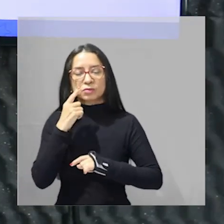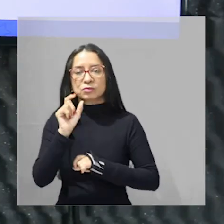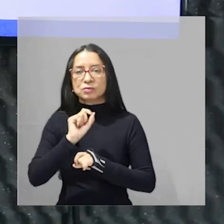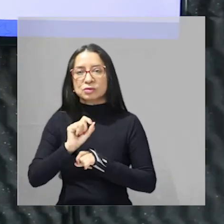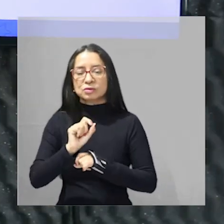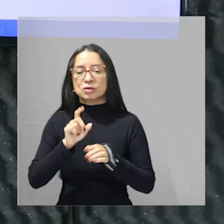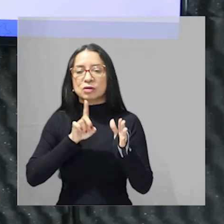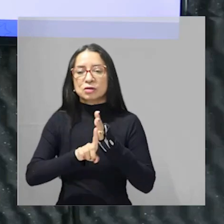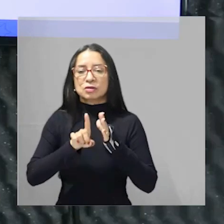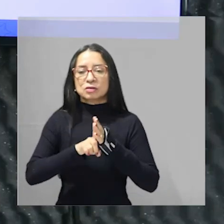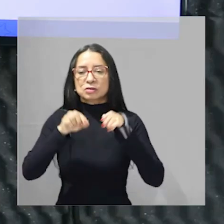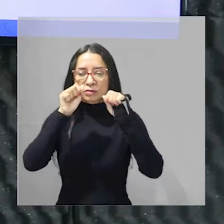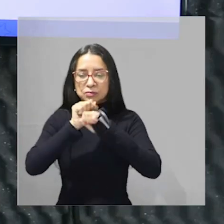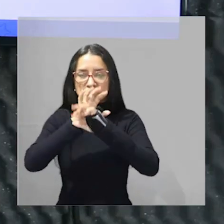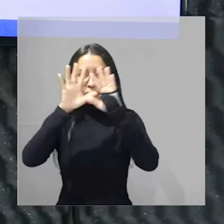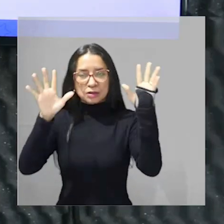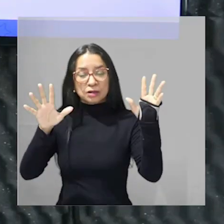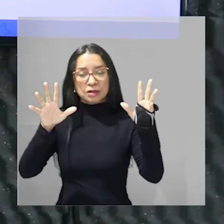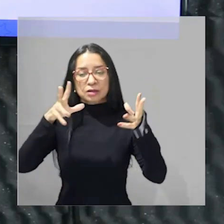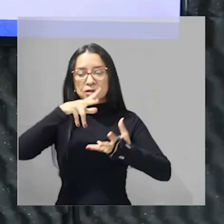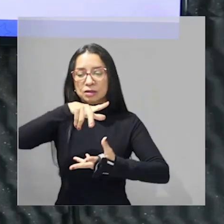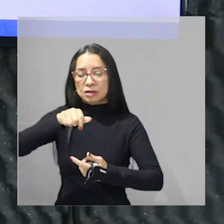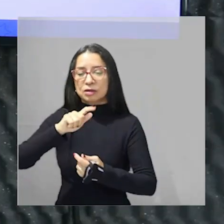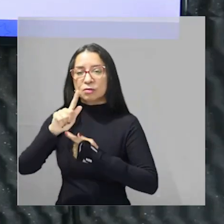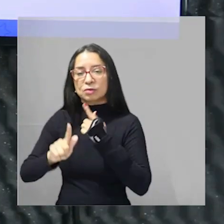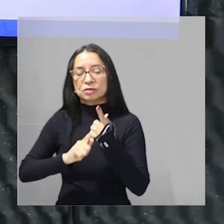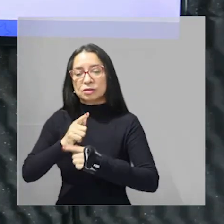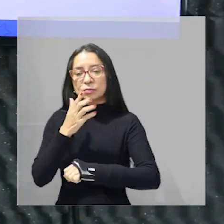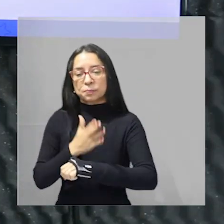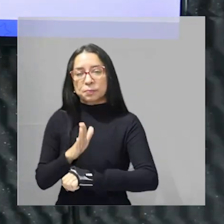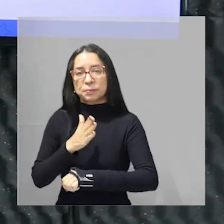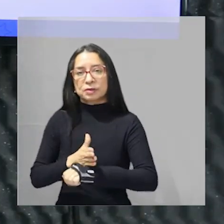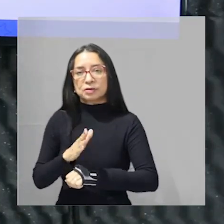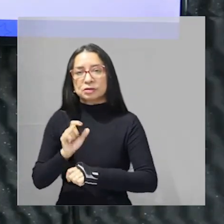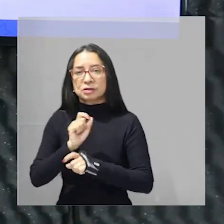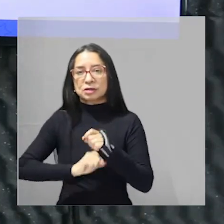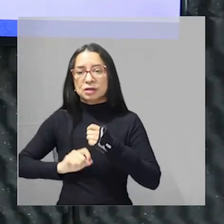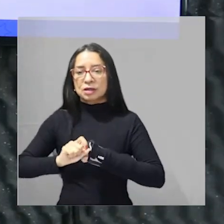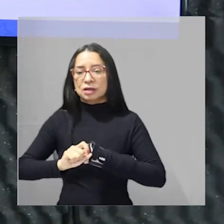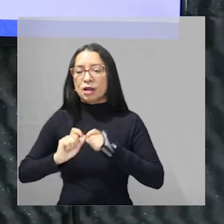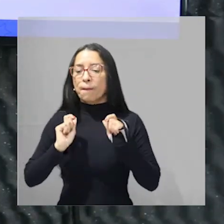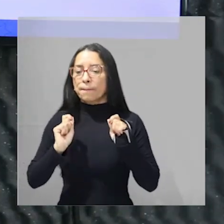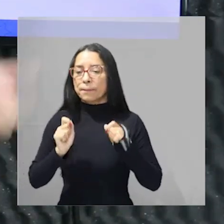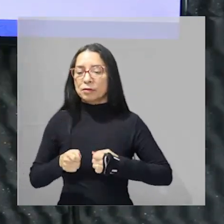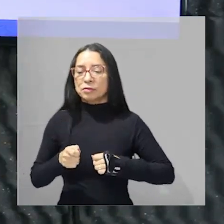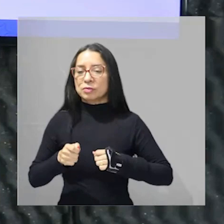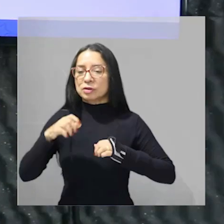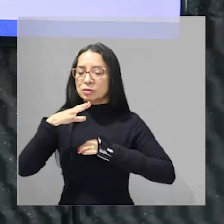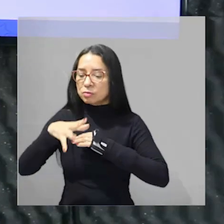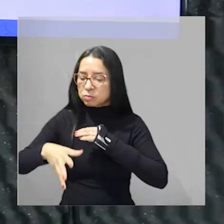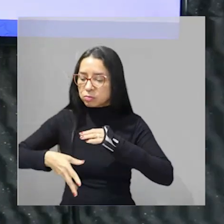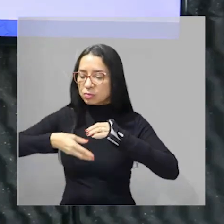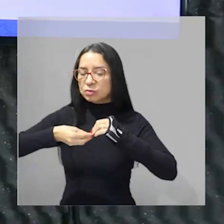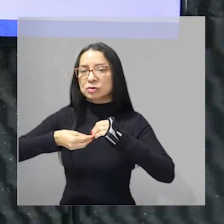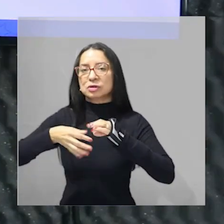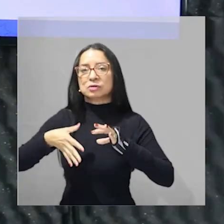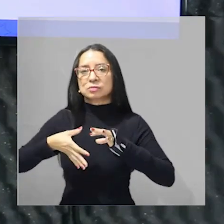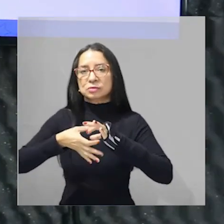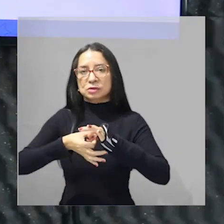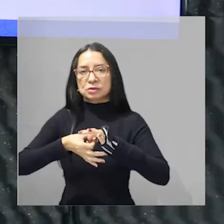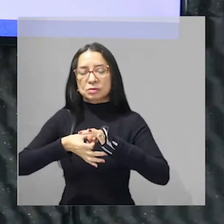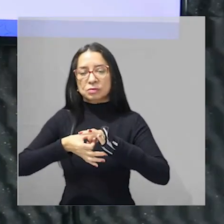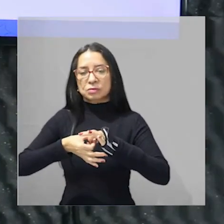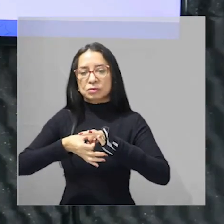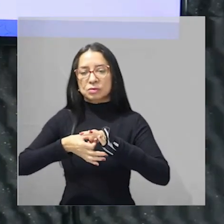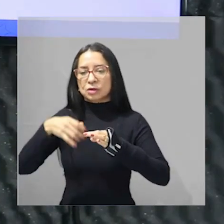uma questão muito clara que a globalização nos traz, a globalização prática, é que ela possibilita uma maior integração, que é o que a imagem